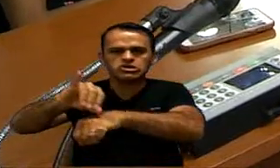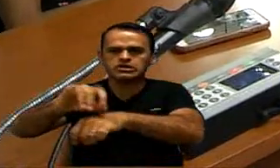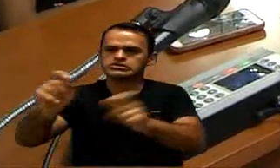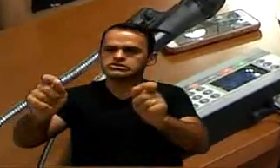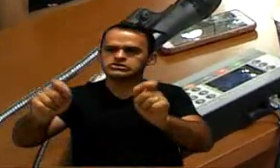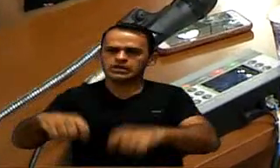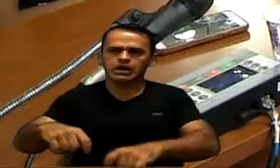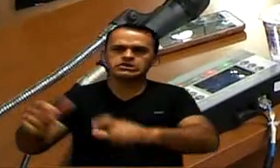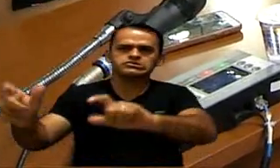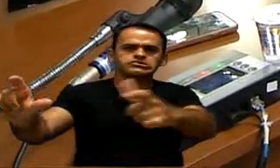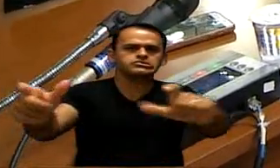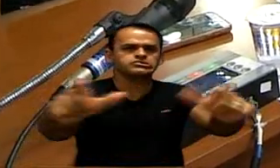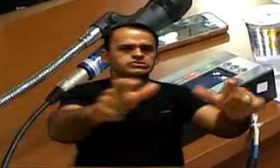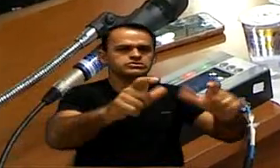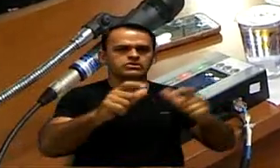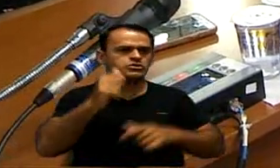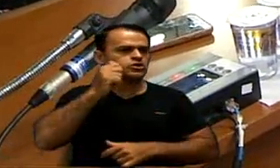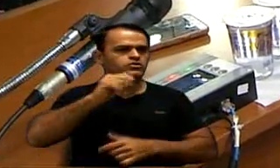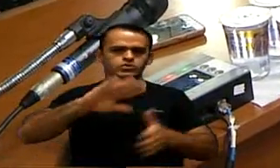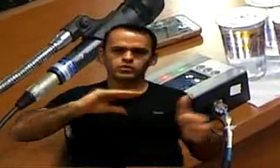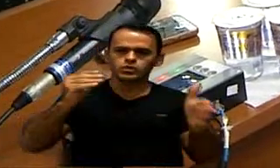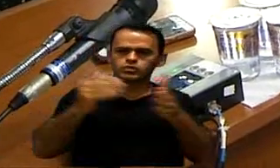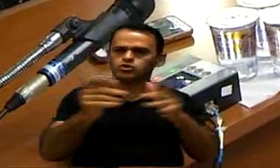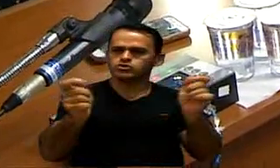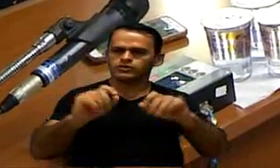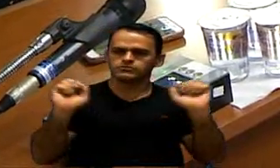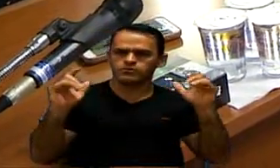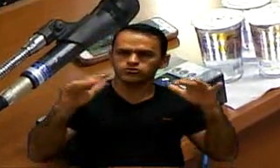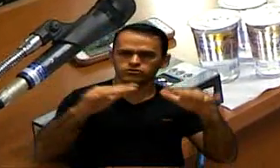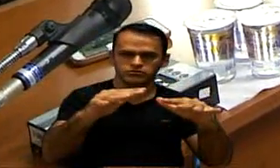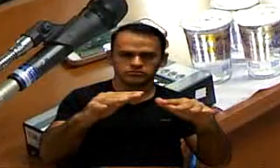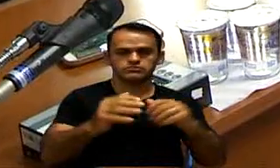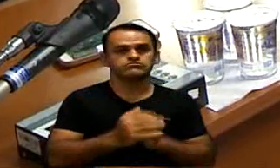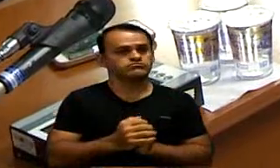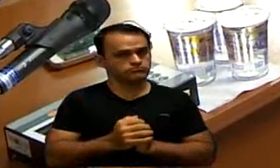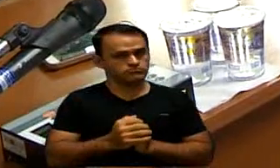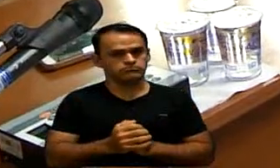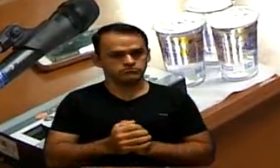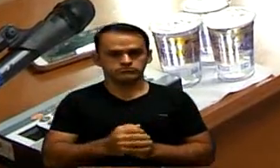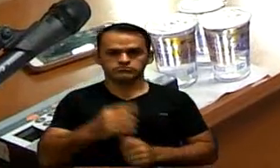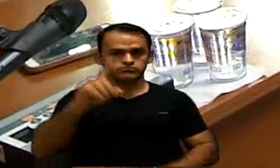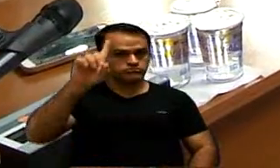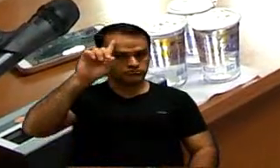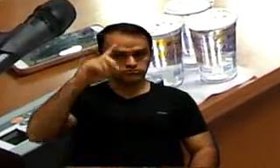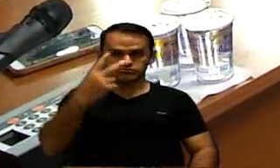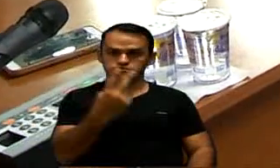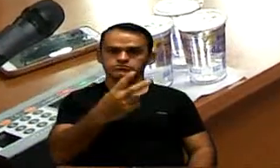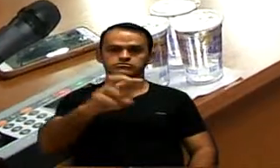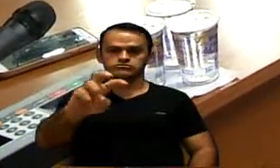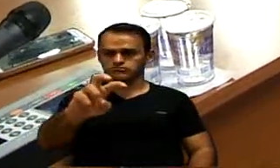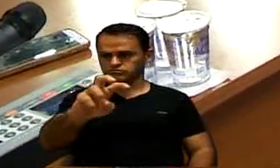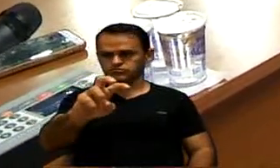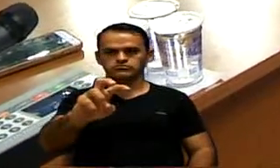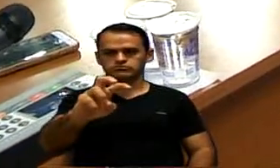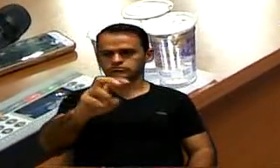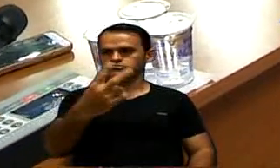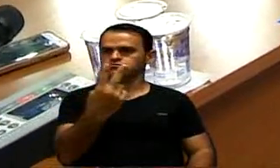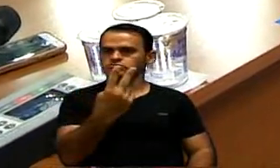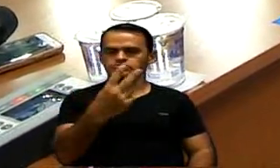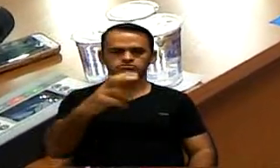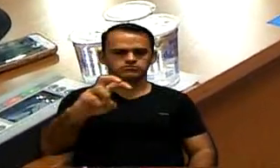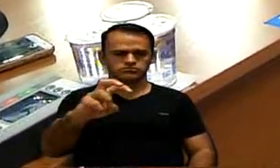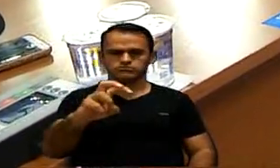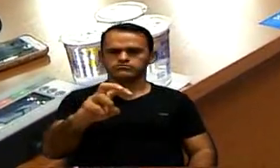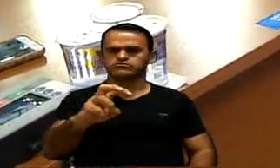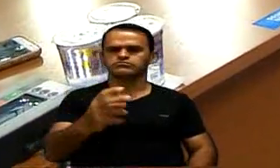que todas as mulheres têm que participar desse evento. E fizemos, no dia 25, atividade lá na oficina, né, no